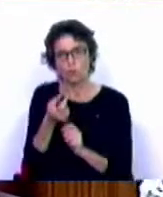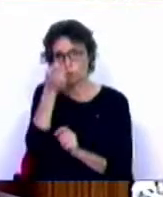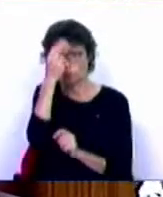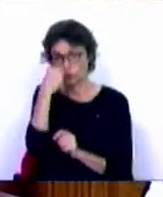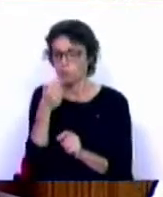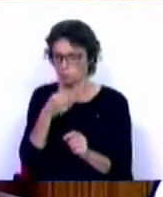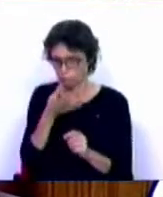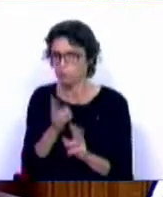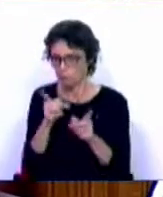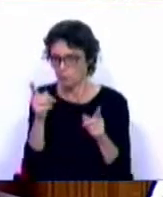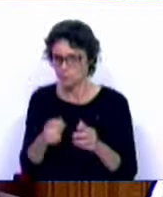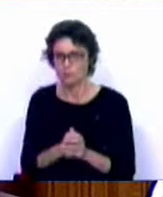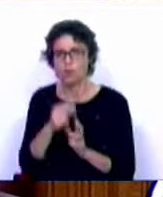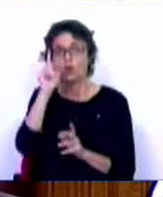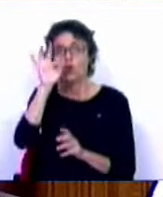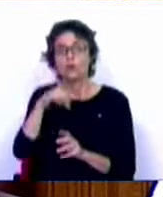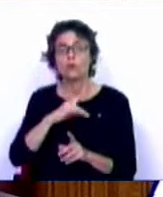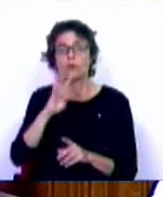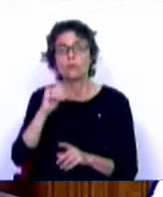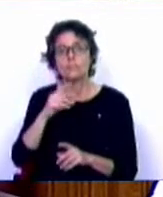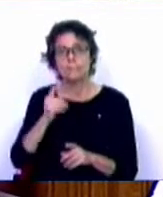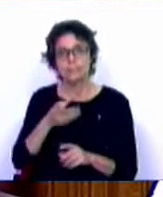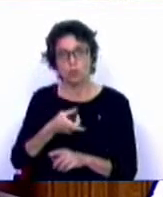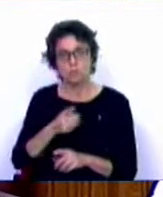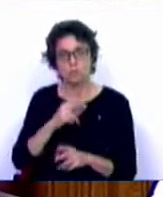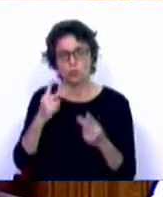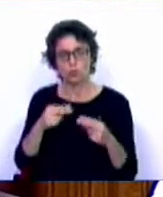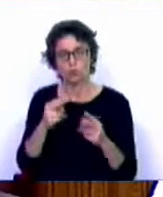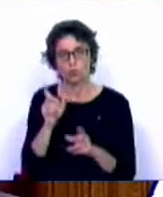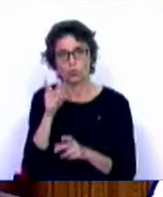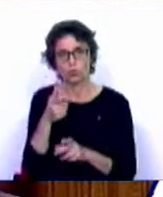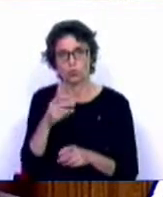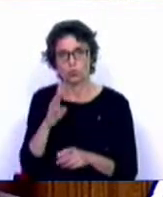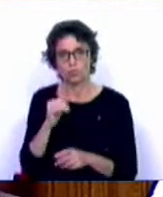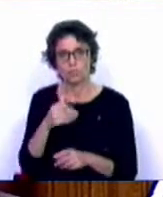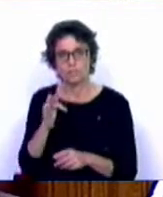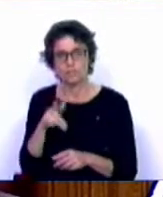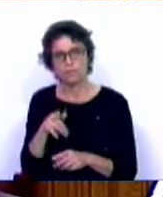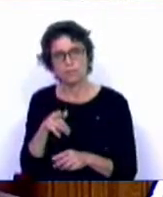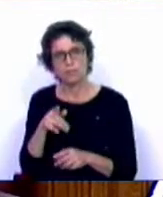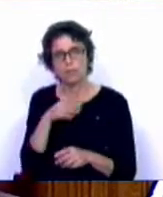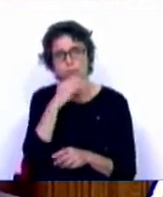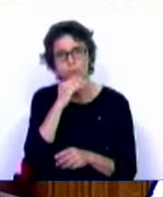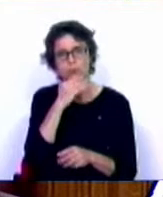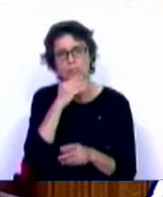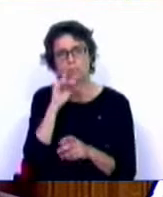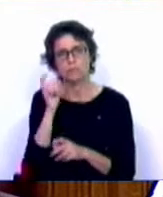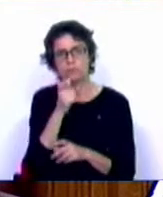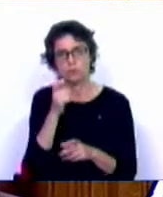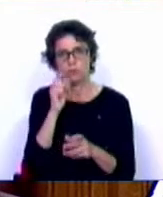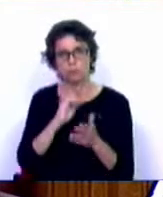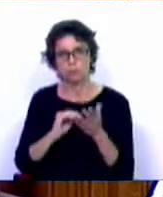ela. No fim do século XIX, o controle de estrangeiros em Portugal coube à Polícia de Inspeção Administrativa.